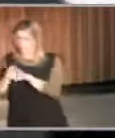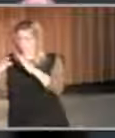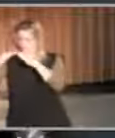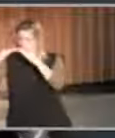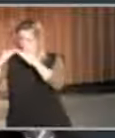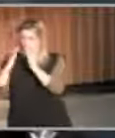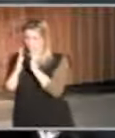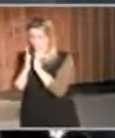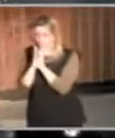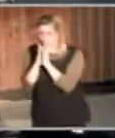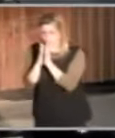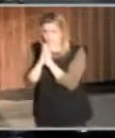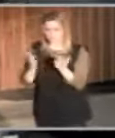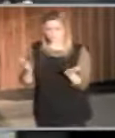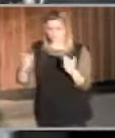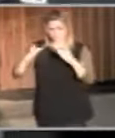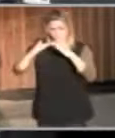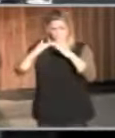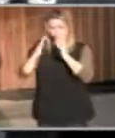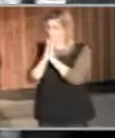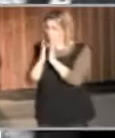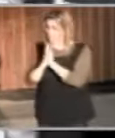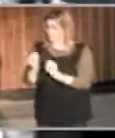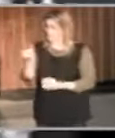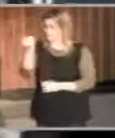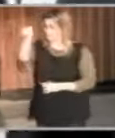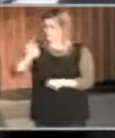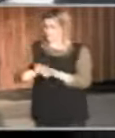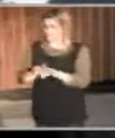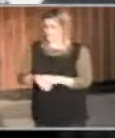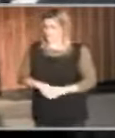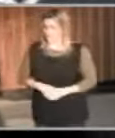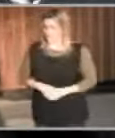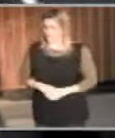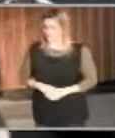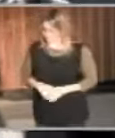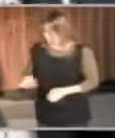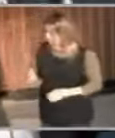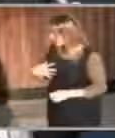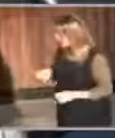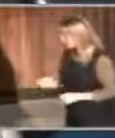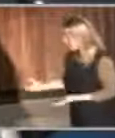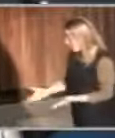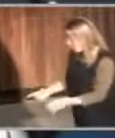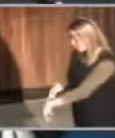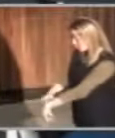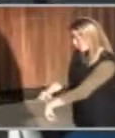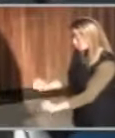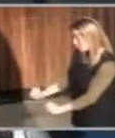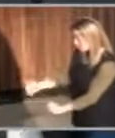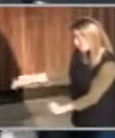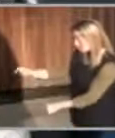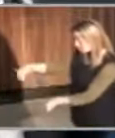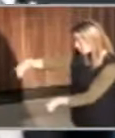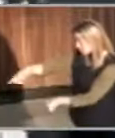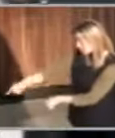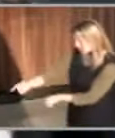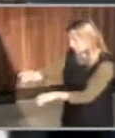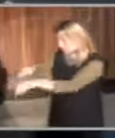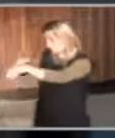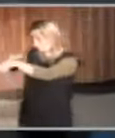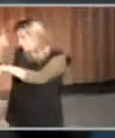espalhado na terra e então a gente vê esse grande ajuntamento as pessoas chegando é uma coisa gostosa a gente se sente